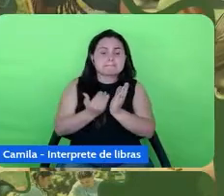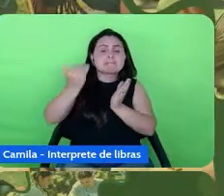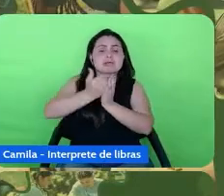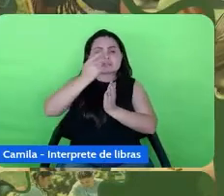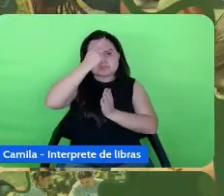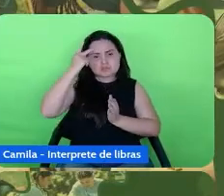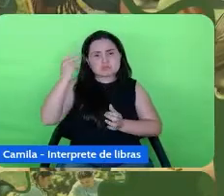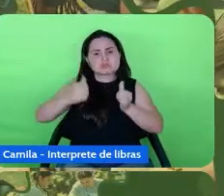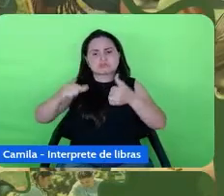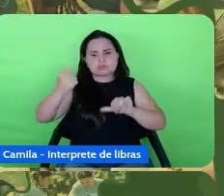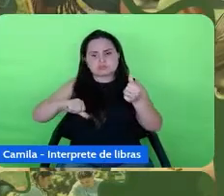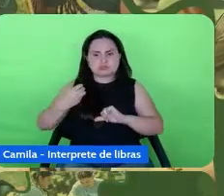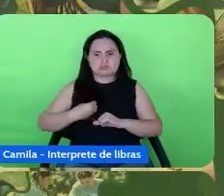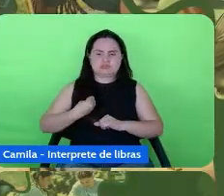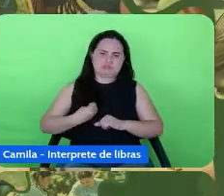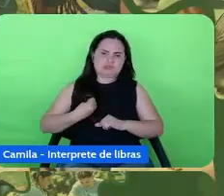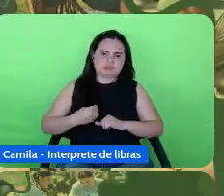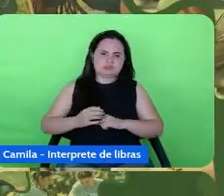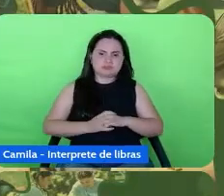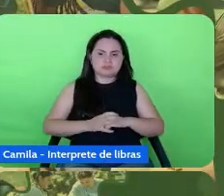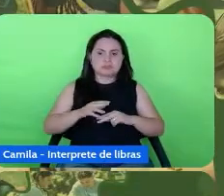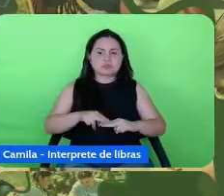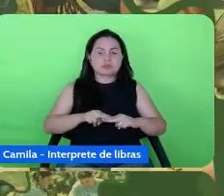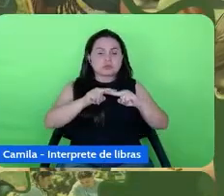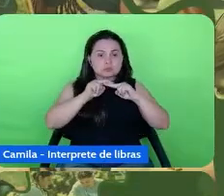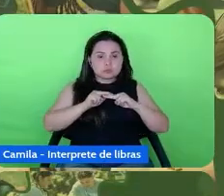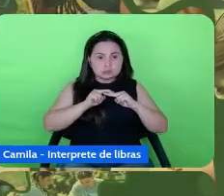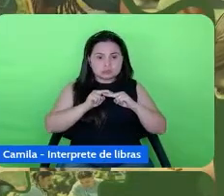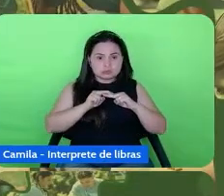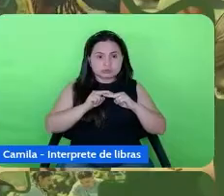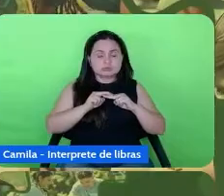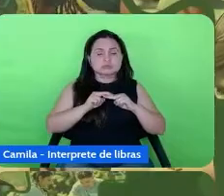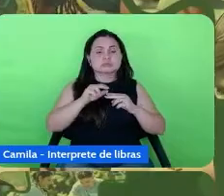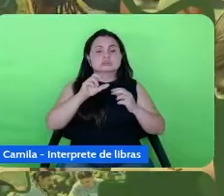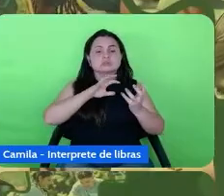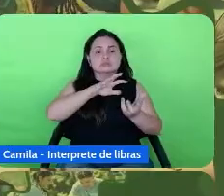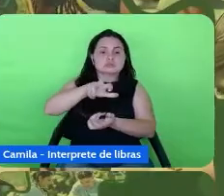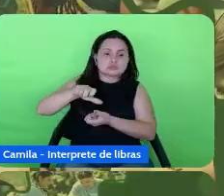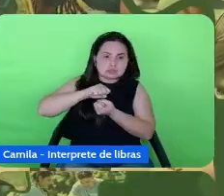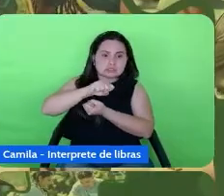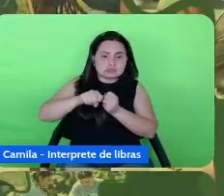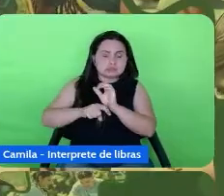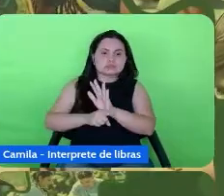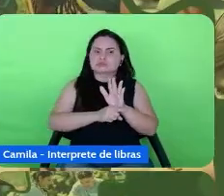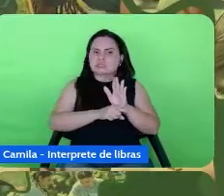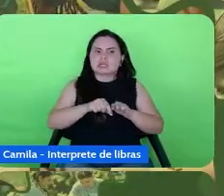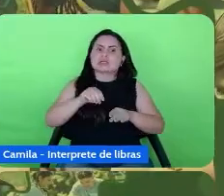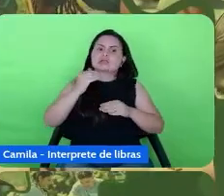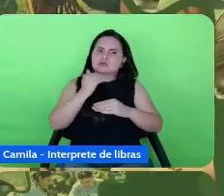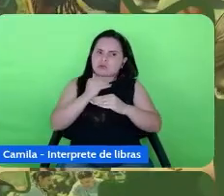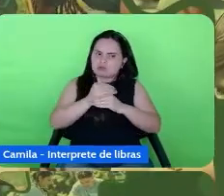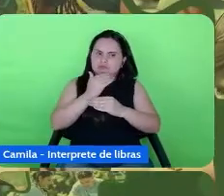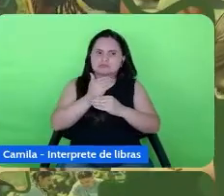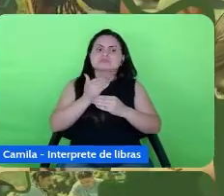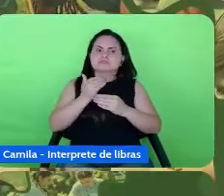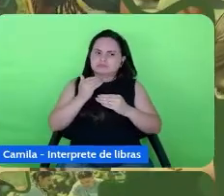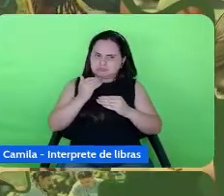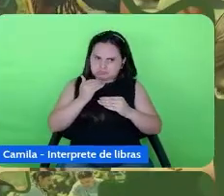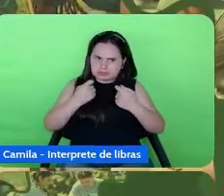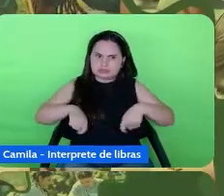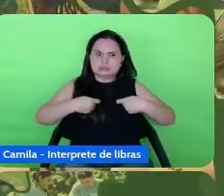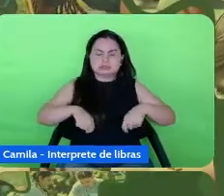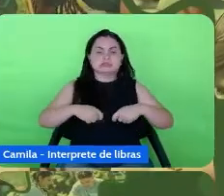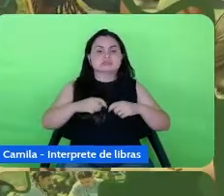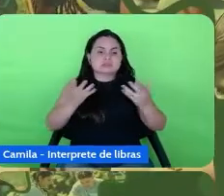qualidade de vida. Então, por isso que sustentabilidade envolve combater desigualdades. E aí, uma das coisas importantes do Hackathon, tá,